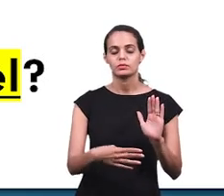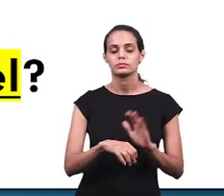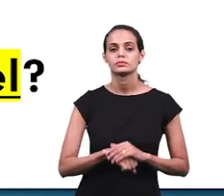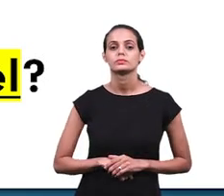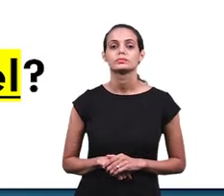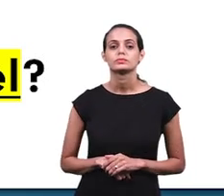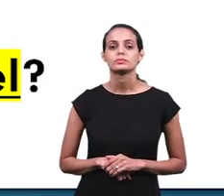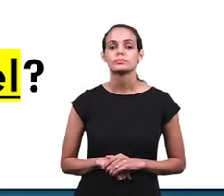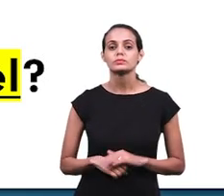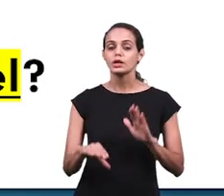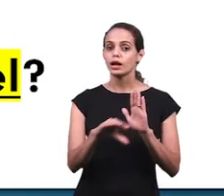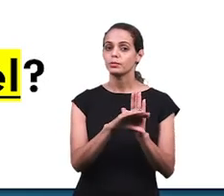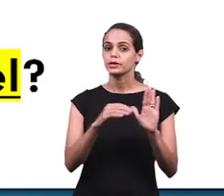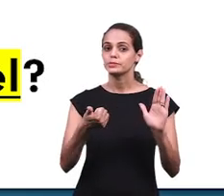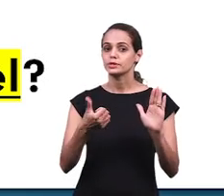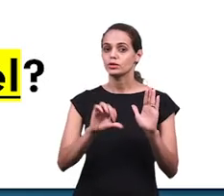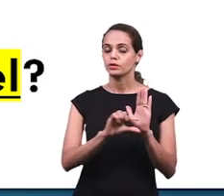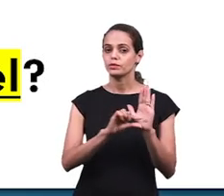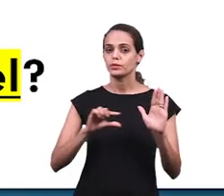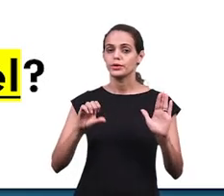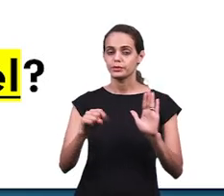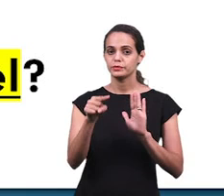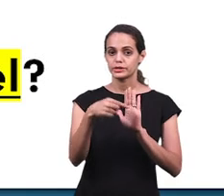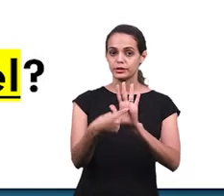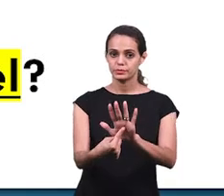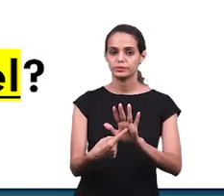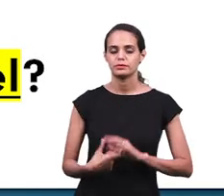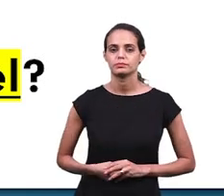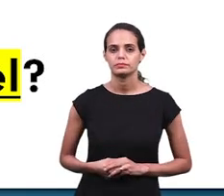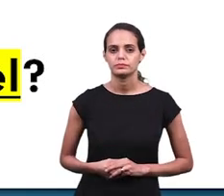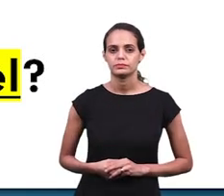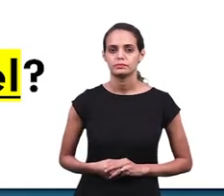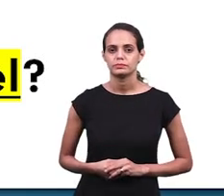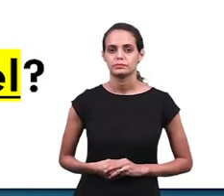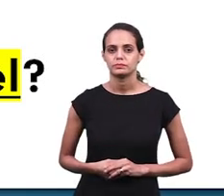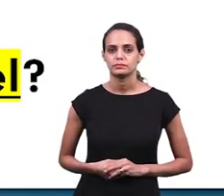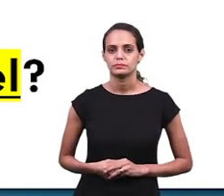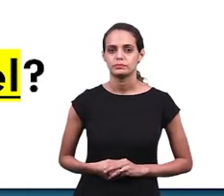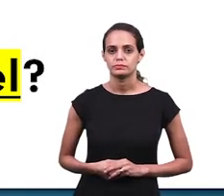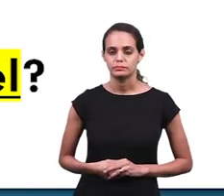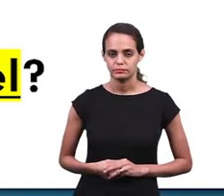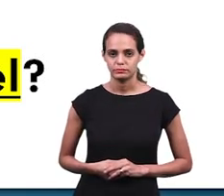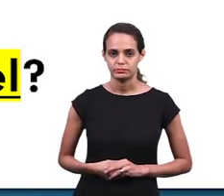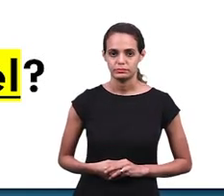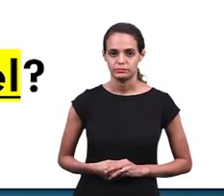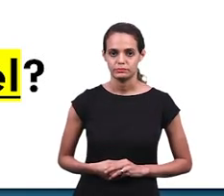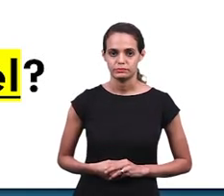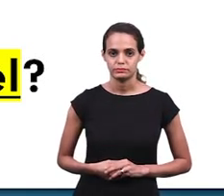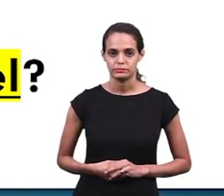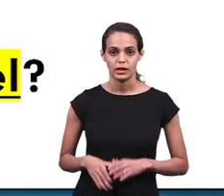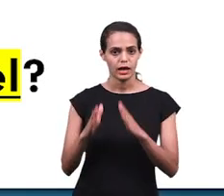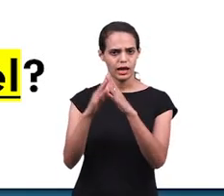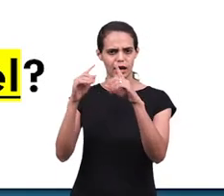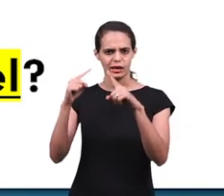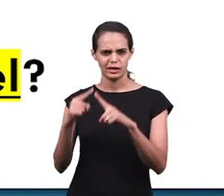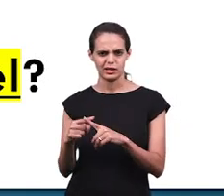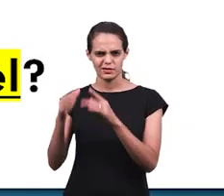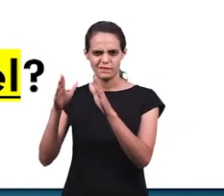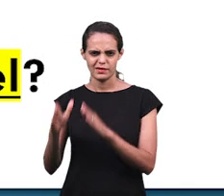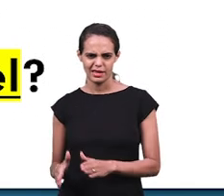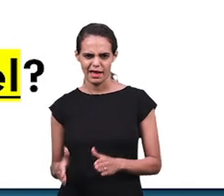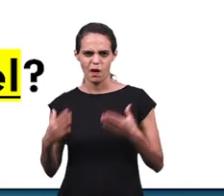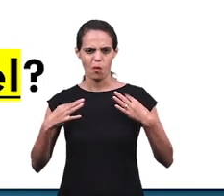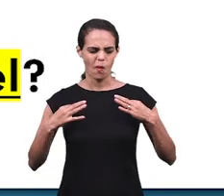Apocalipse 19, 8 e responda. A pergunta é a seguinte: a igreja fiel se veste igual